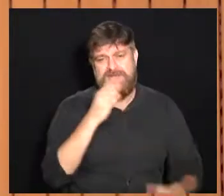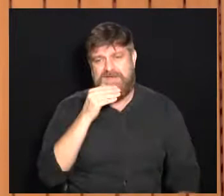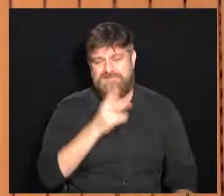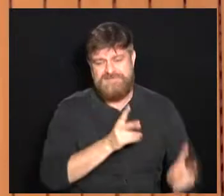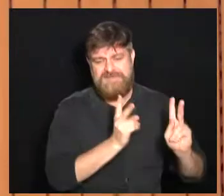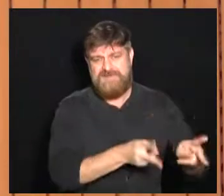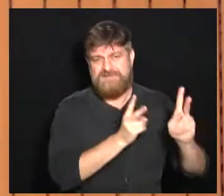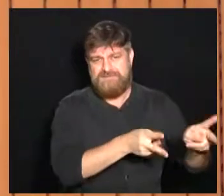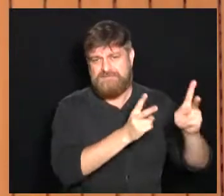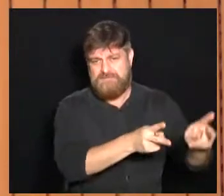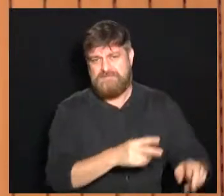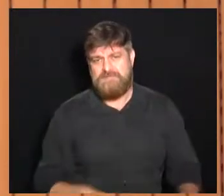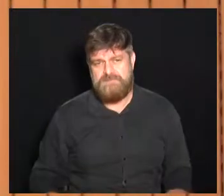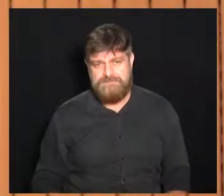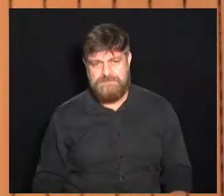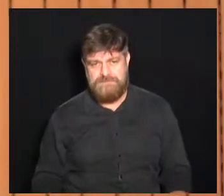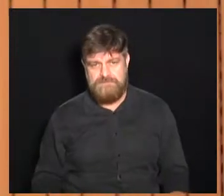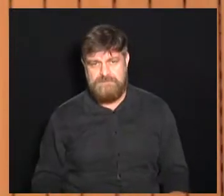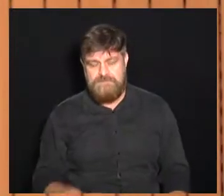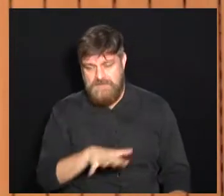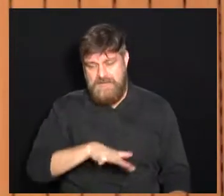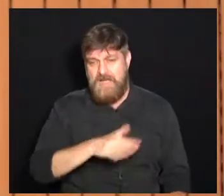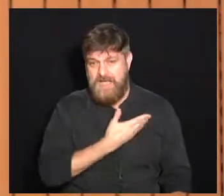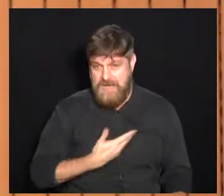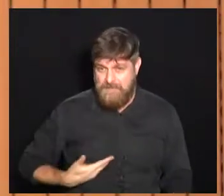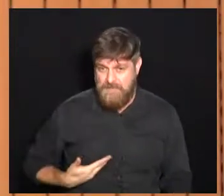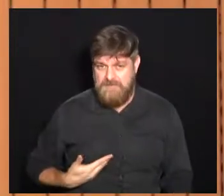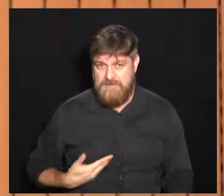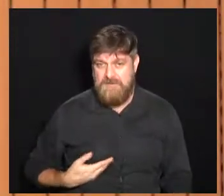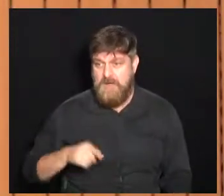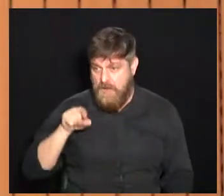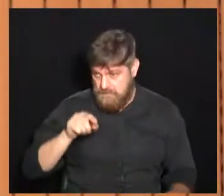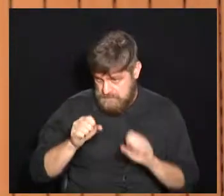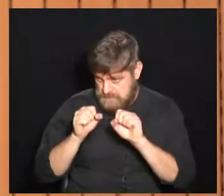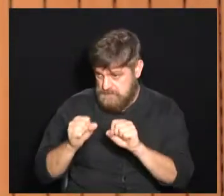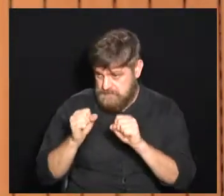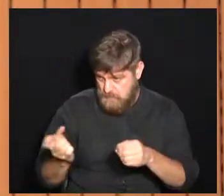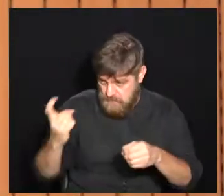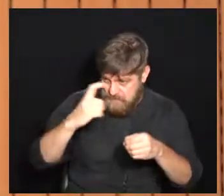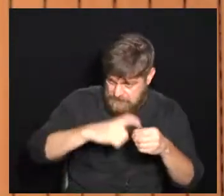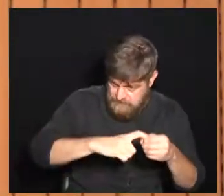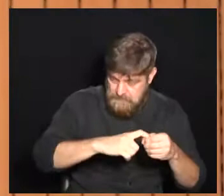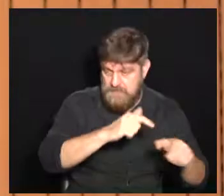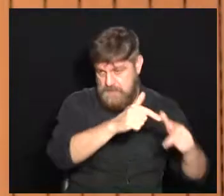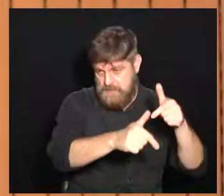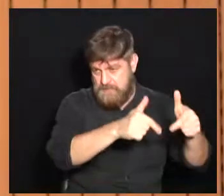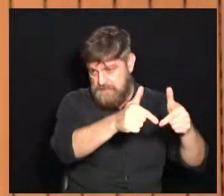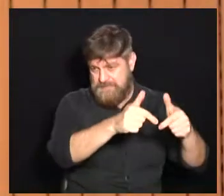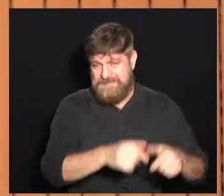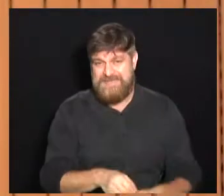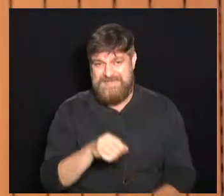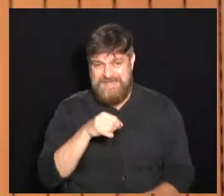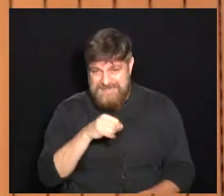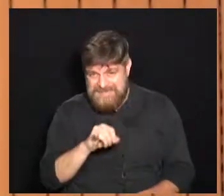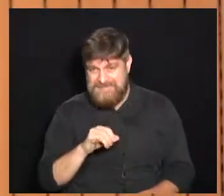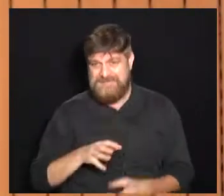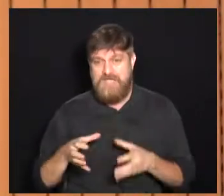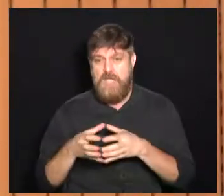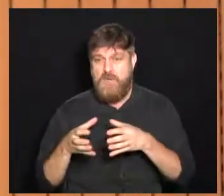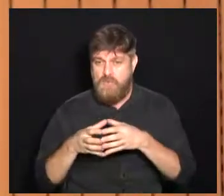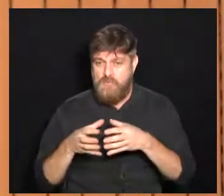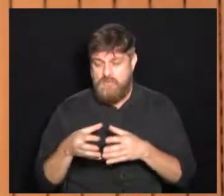Secretária, então... Legalmente, assim, o poder público, tá? Não é que vocês não podem ser. Se a nova